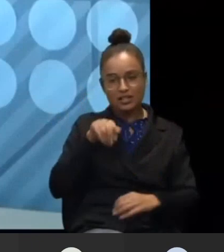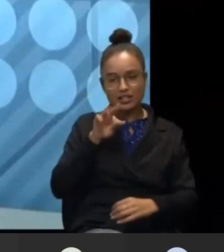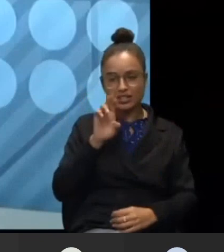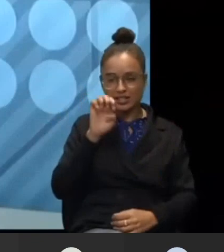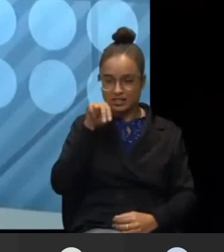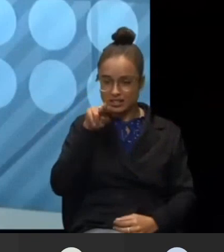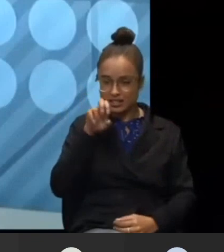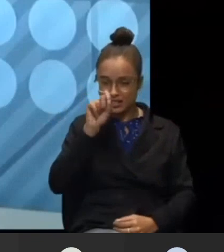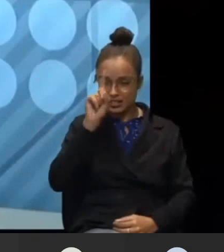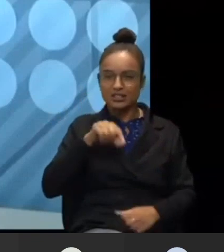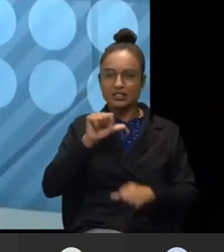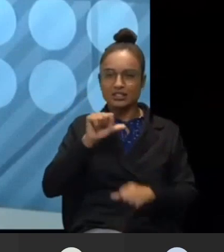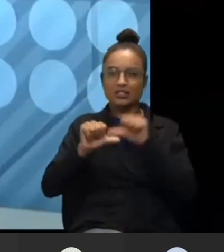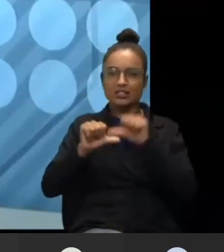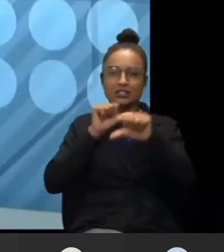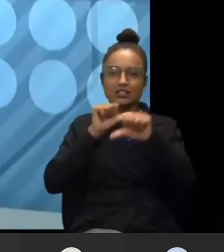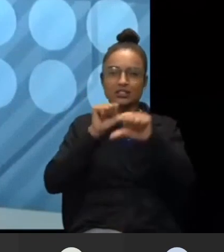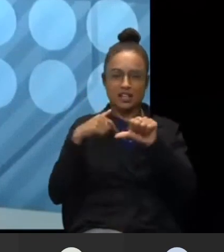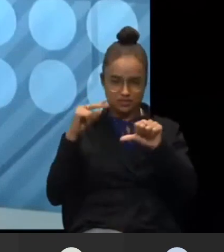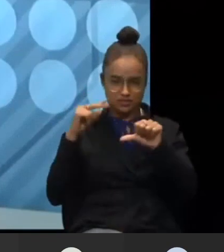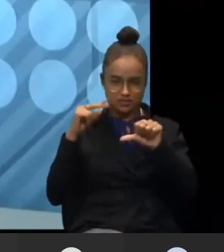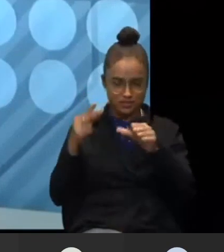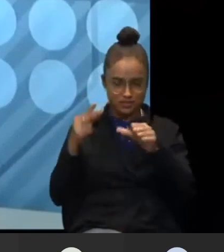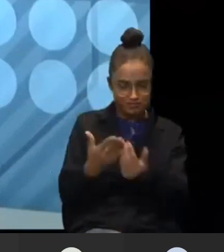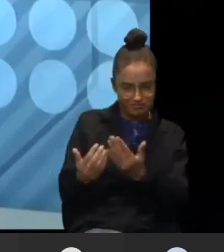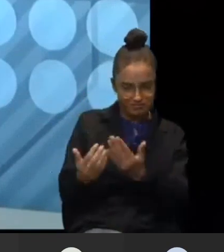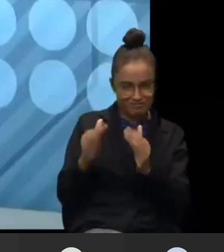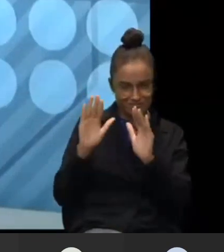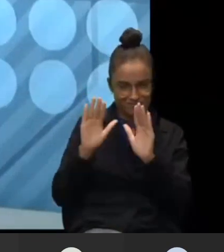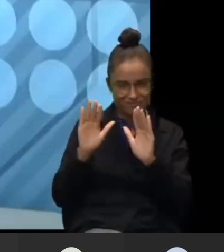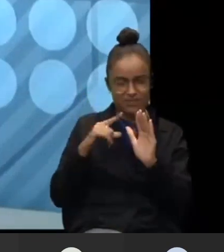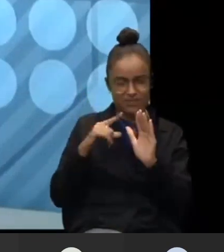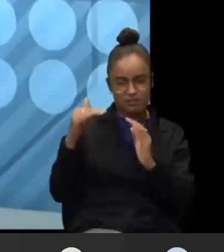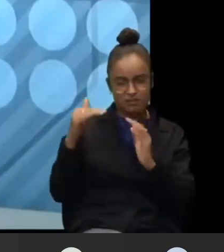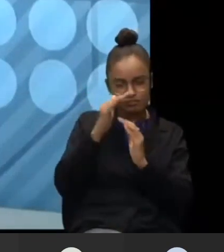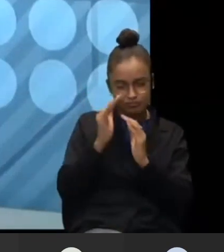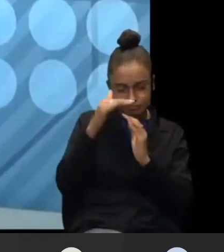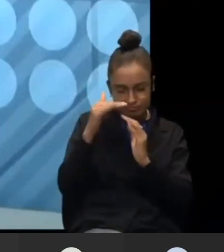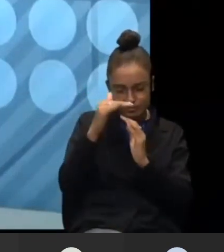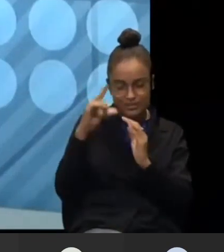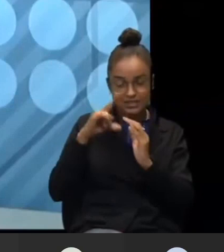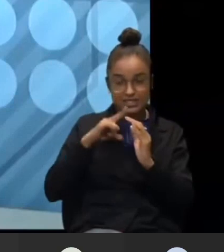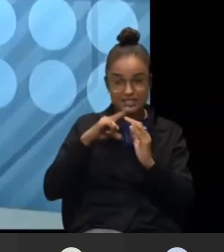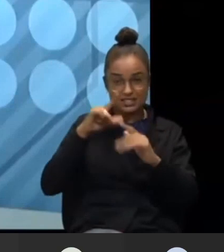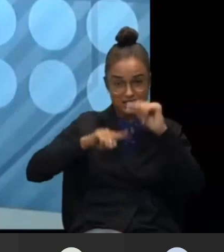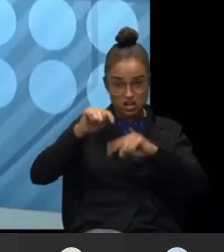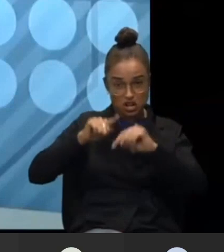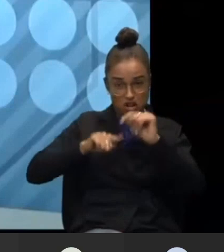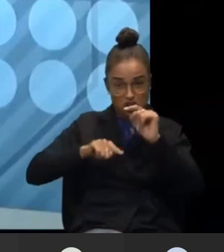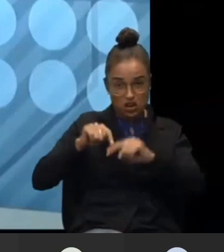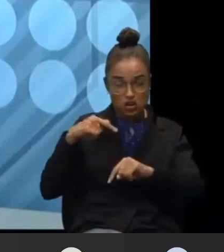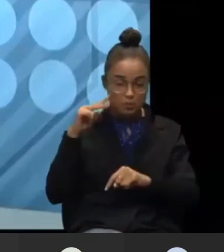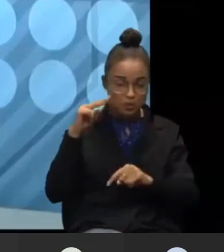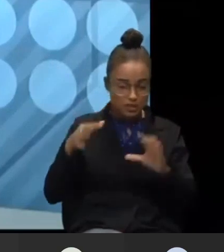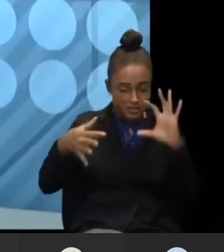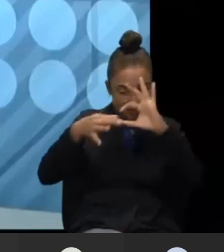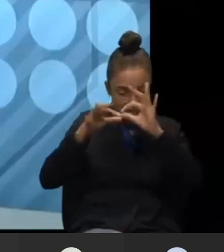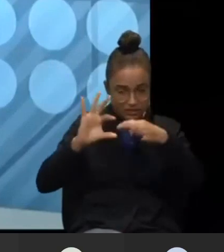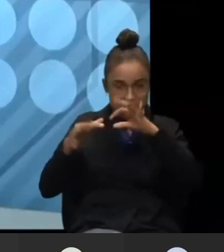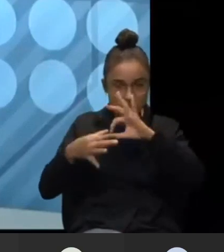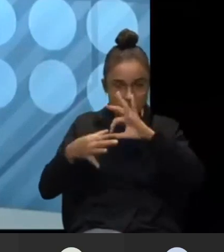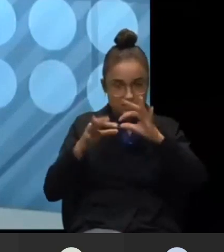eles estarem na posição trans, devido a essa ligação dos hidrogênios, dos carbonos envolvidos na dupla ligação estarem na